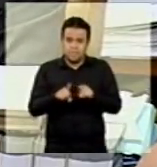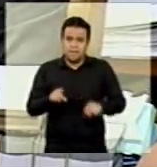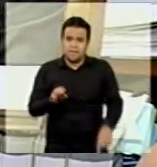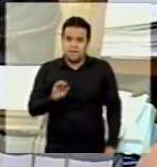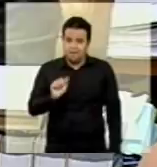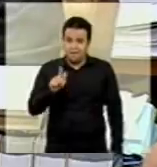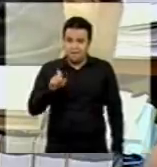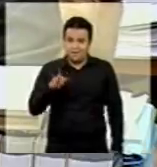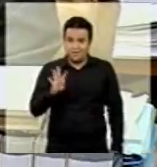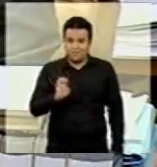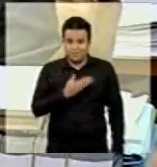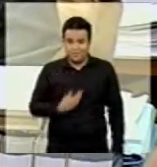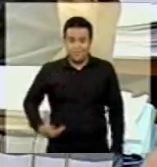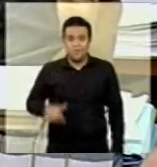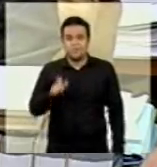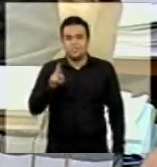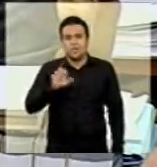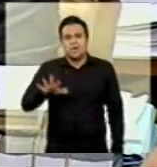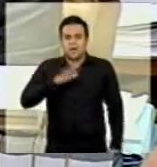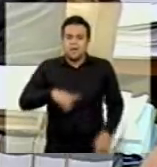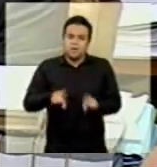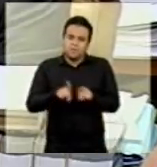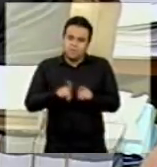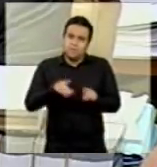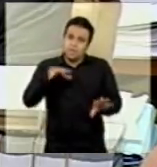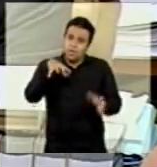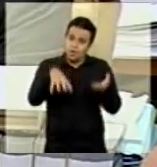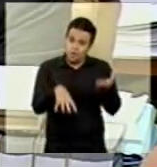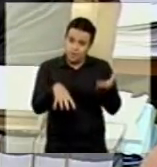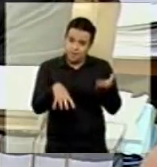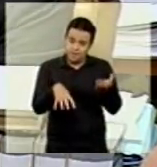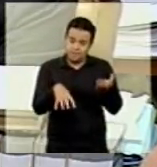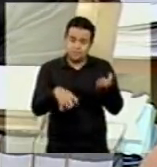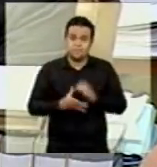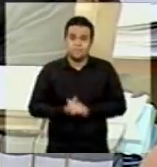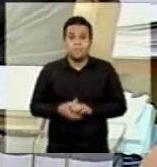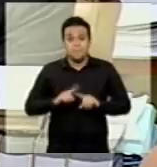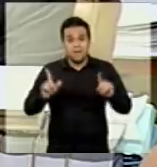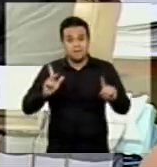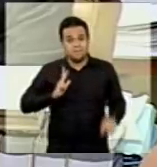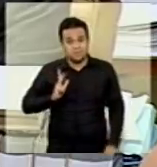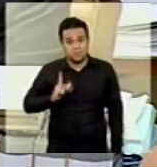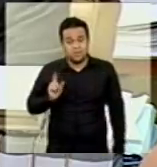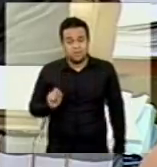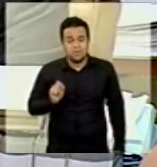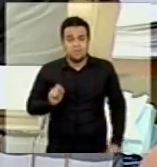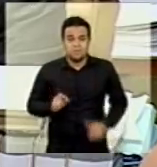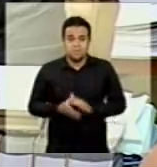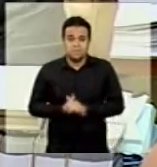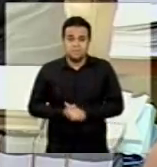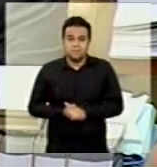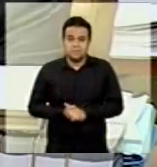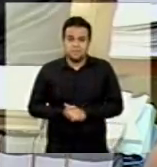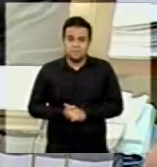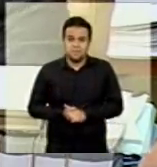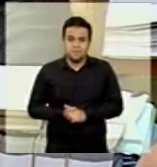geral e os membros do Congresso Nacional em particular, tipifica-se essa igualdade como uma